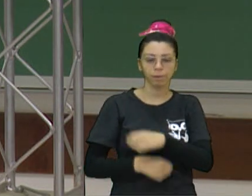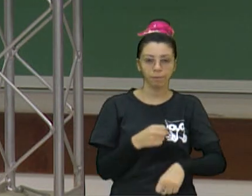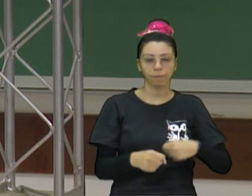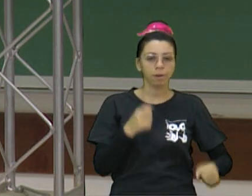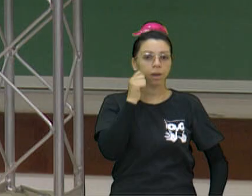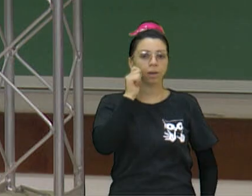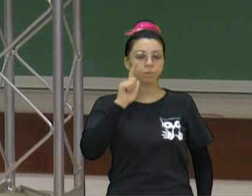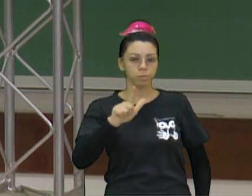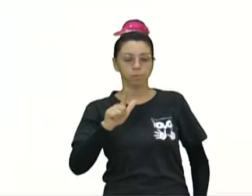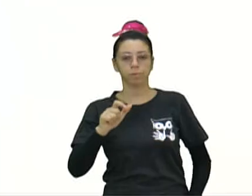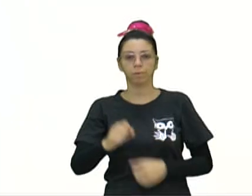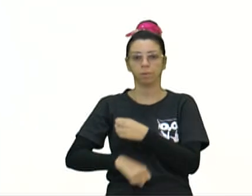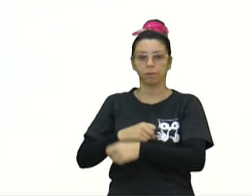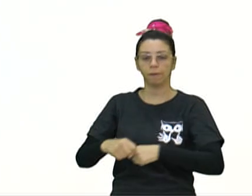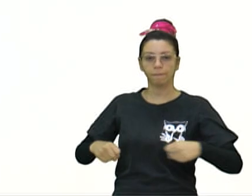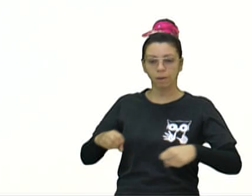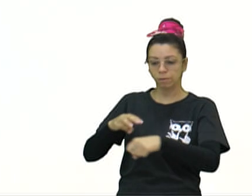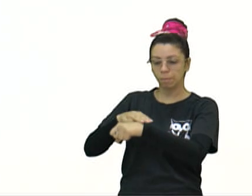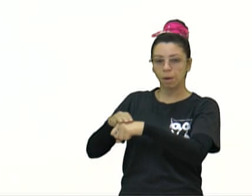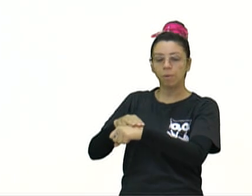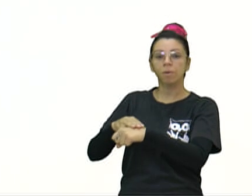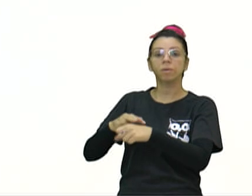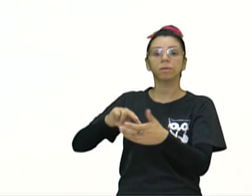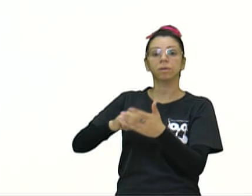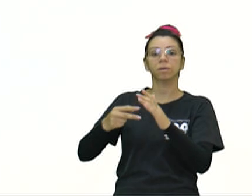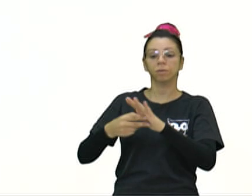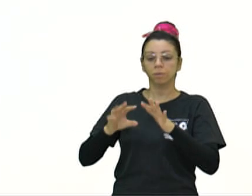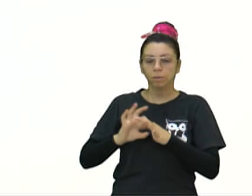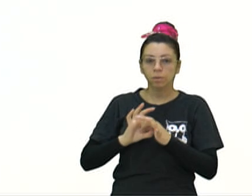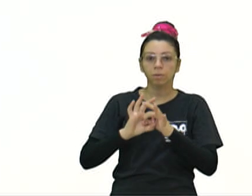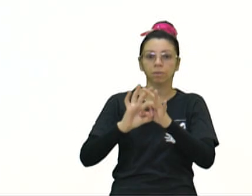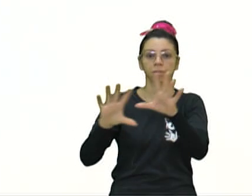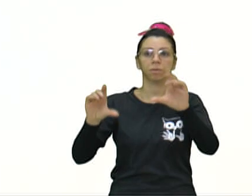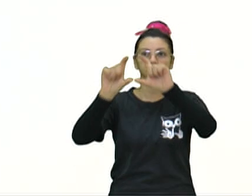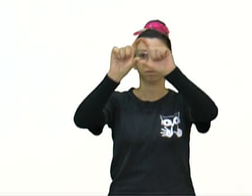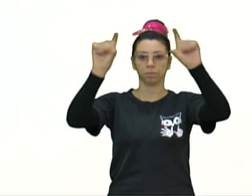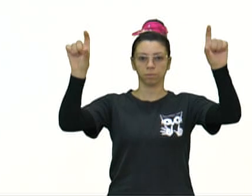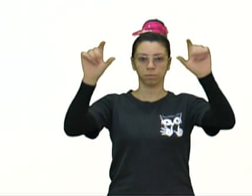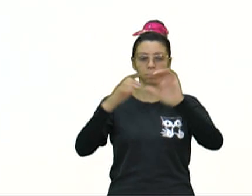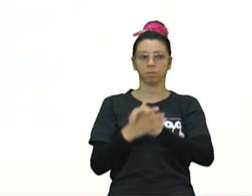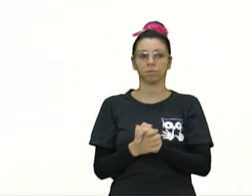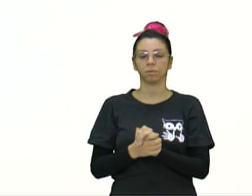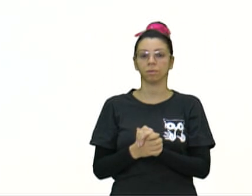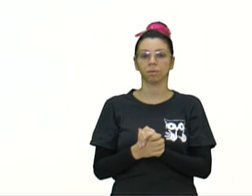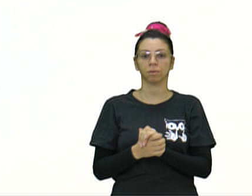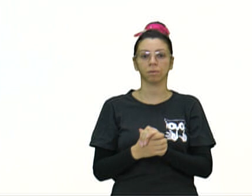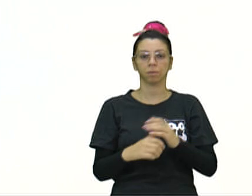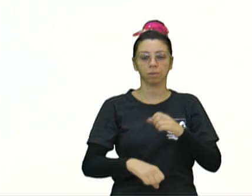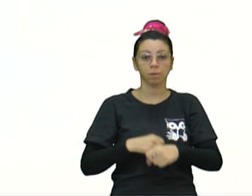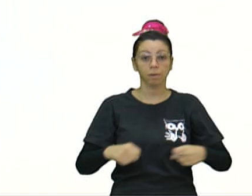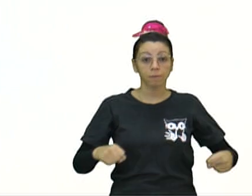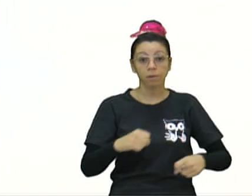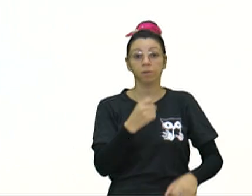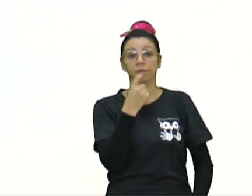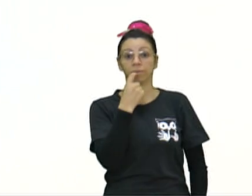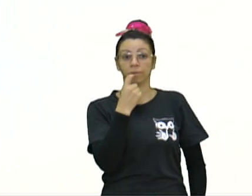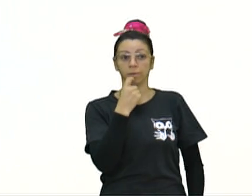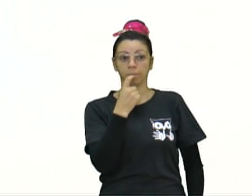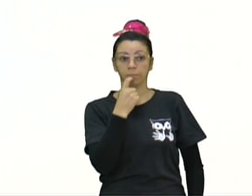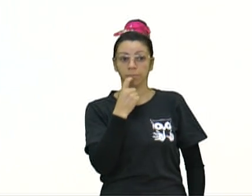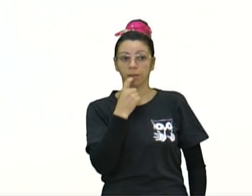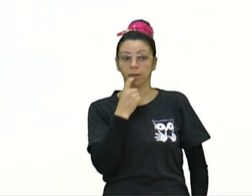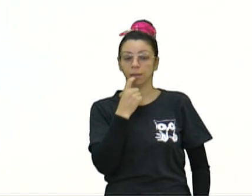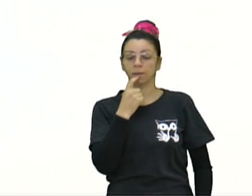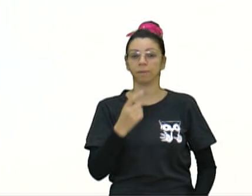faixa marrom, que significa liberdade, que diz respeito ao céu, né? Depois faixa vermelha e a vermelha com ponta preta, que aí